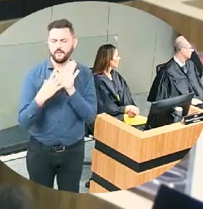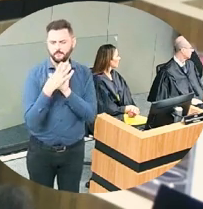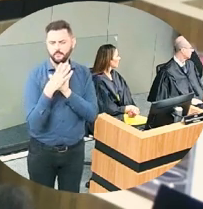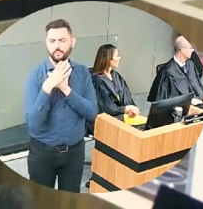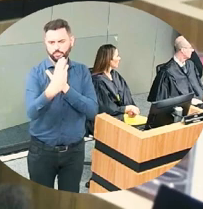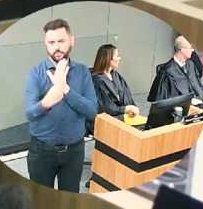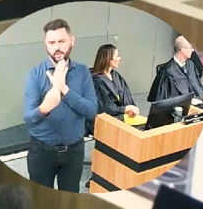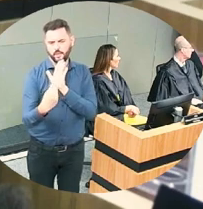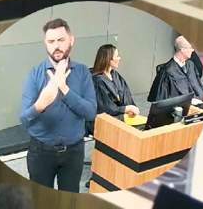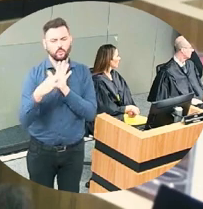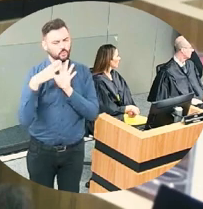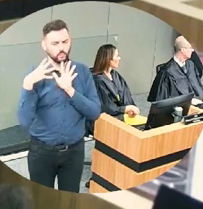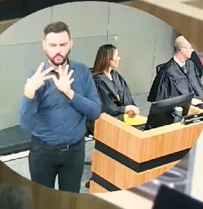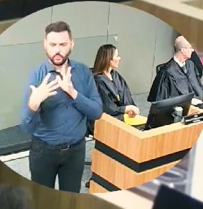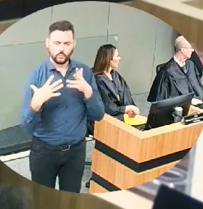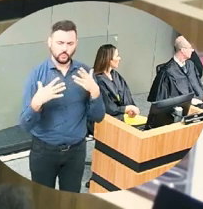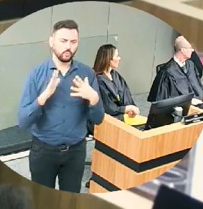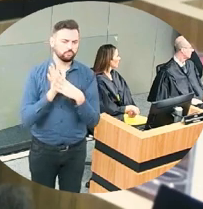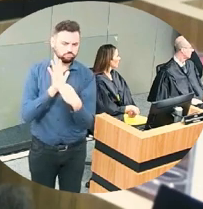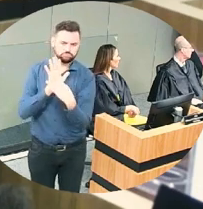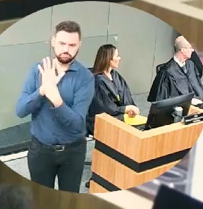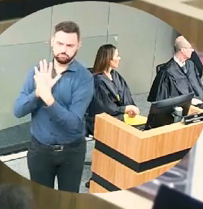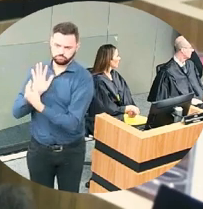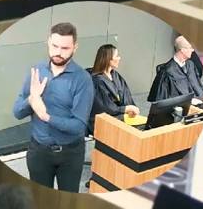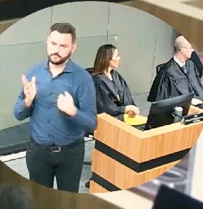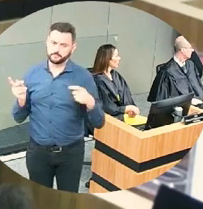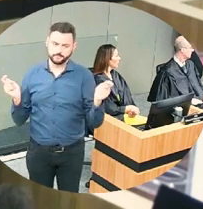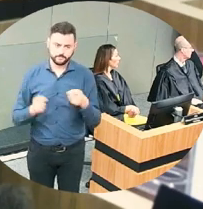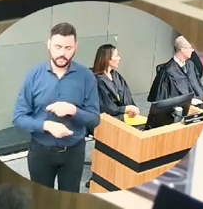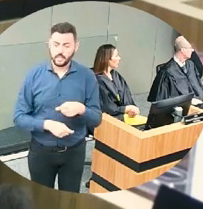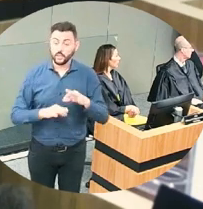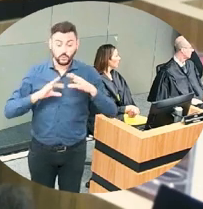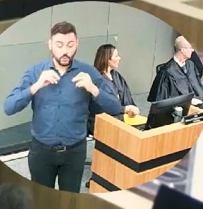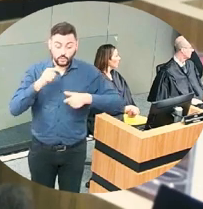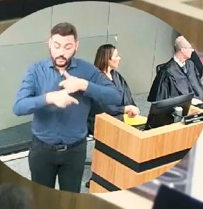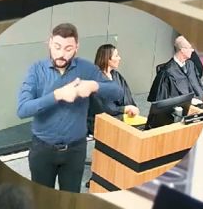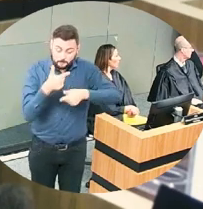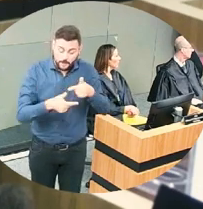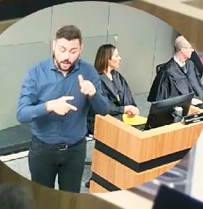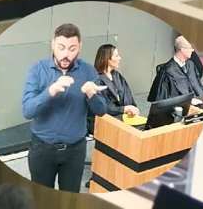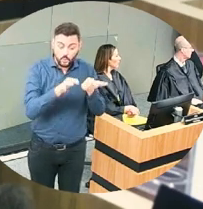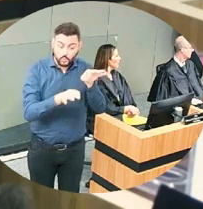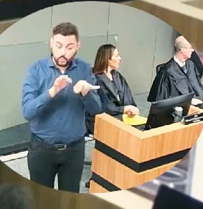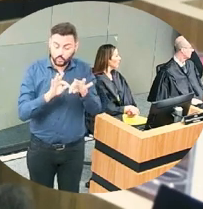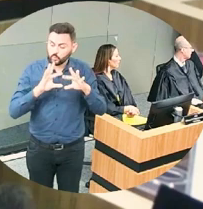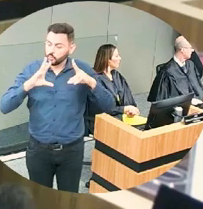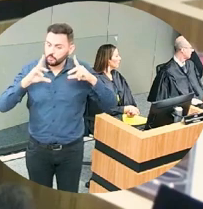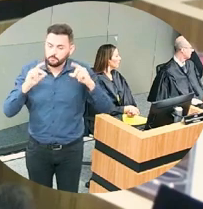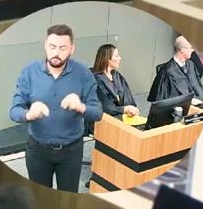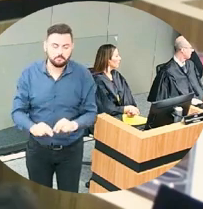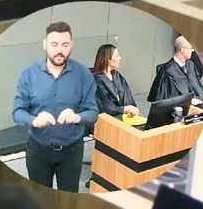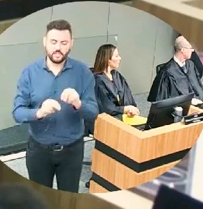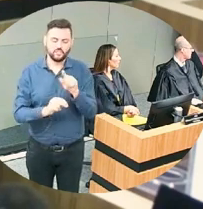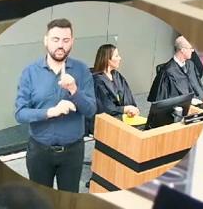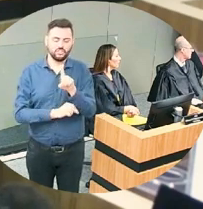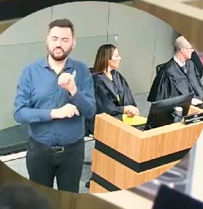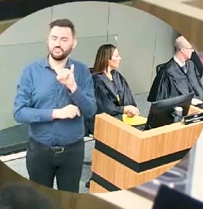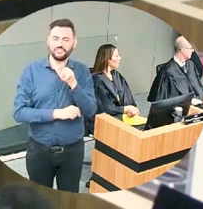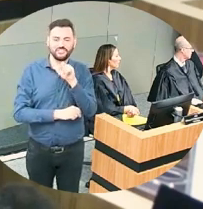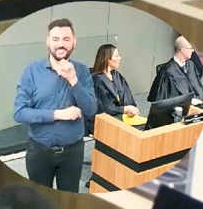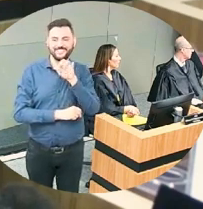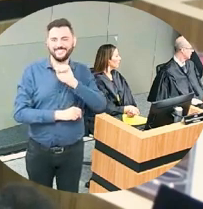adotado pelo CNJ juízo 100% digital hoje nós temos 100.000 processos